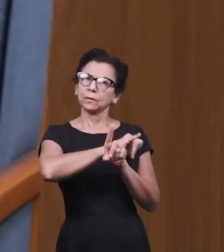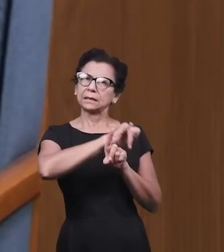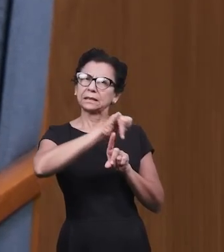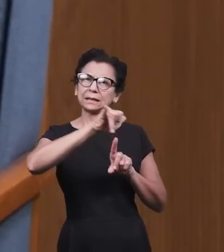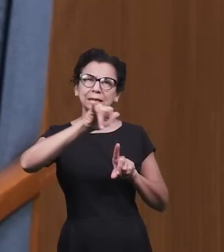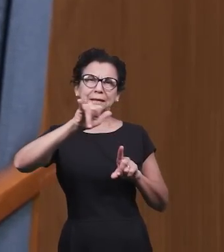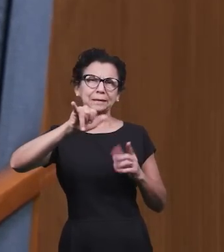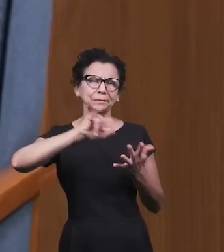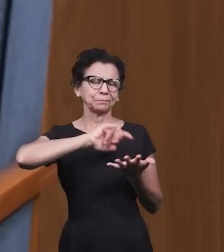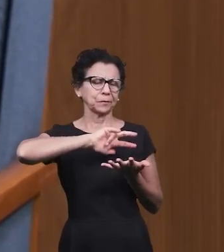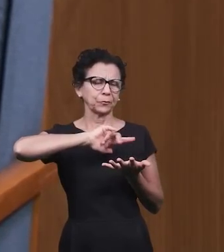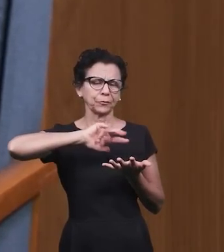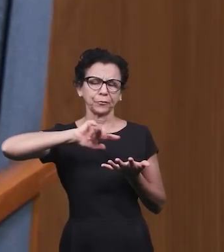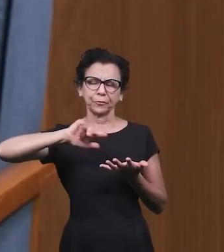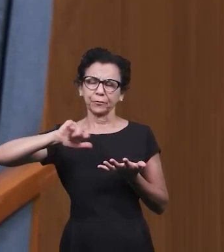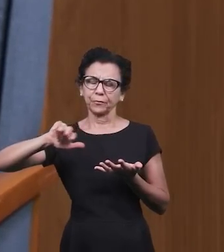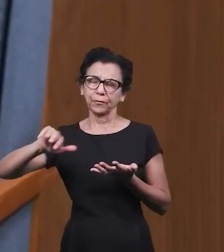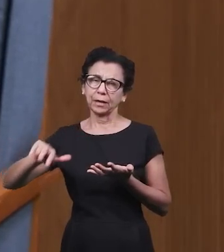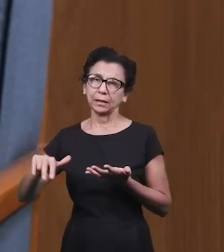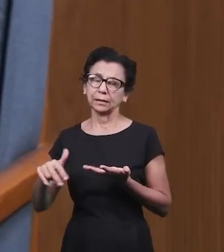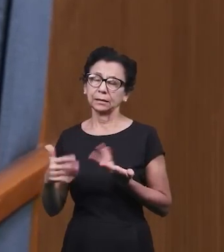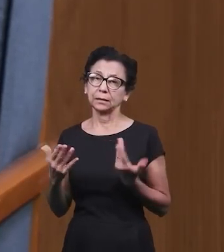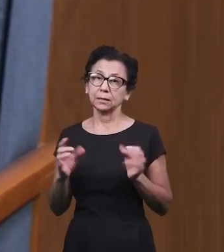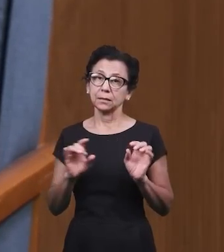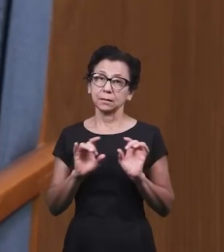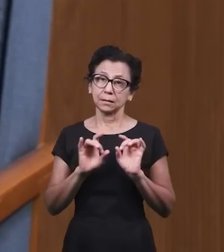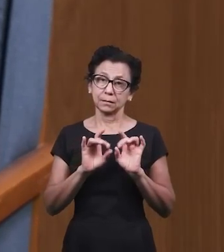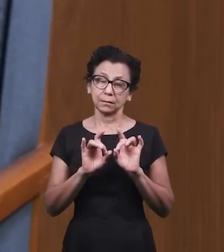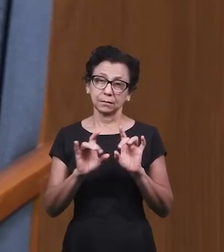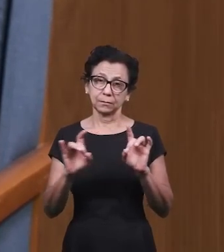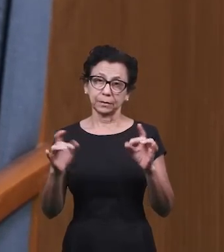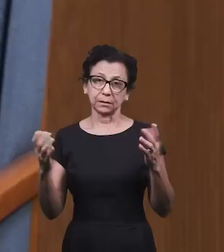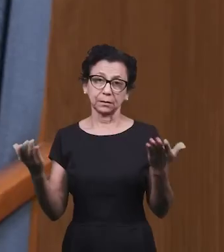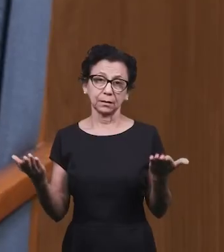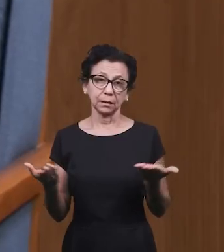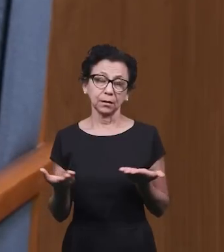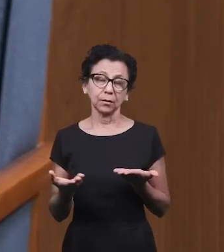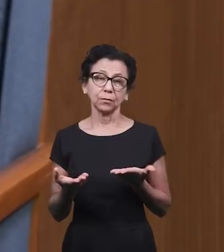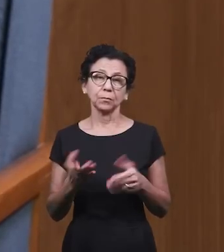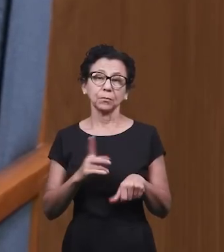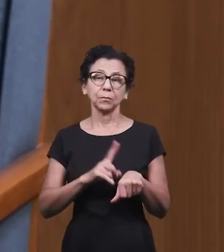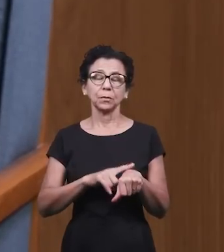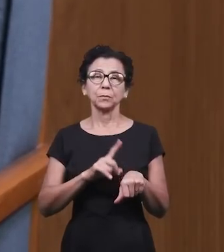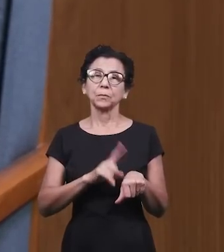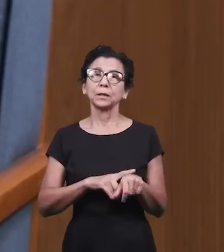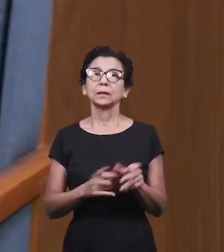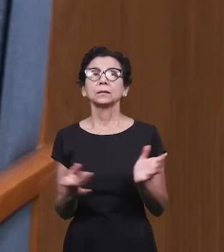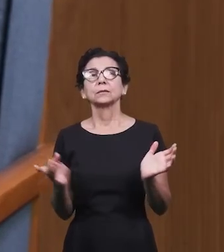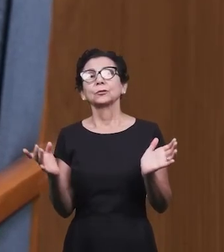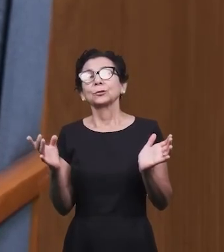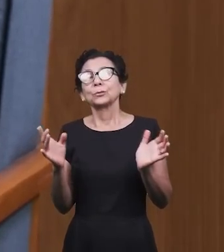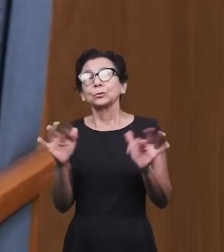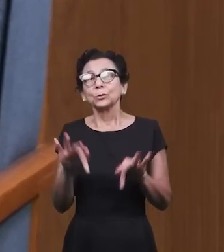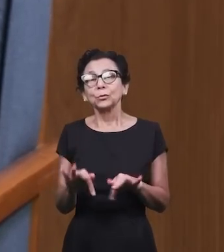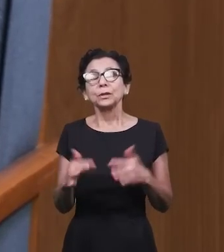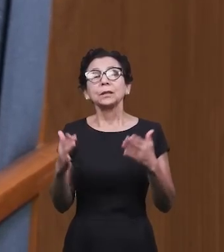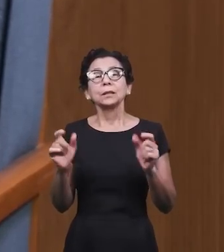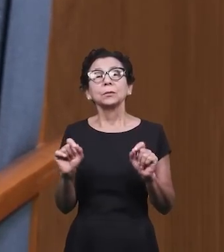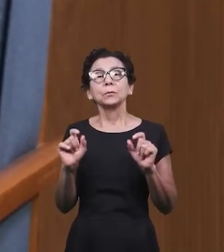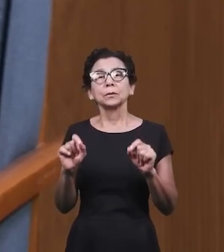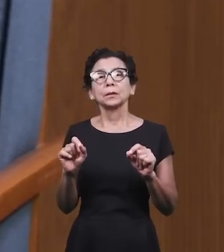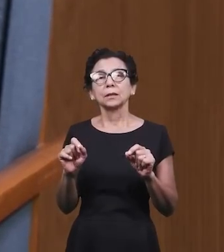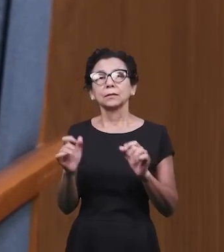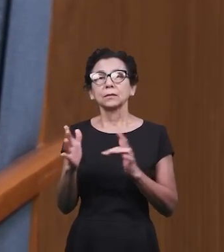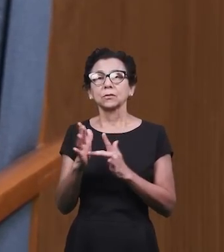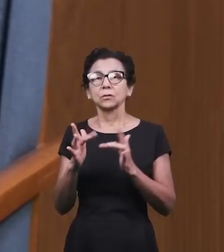profecias incontáveis, especialmente para este momento final, em que Jesus está